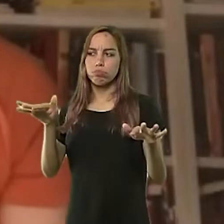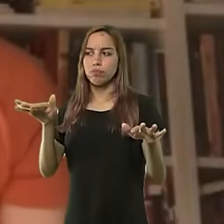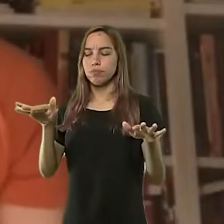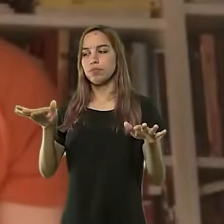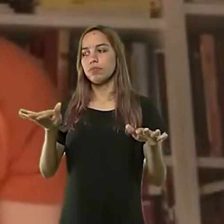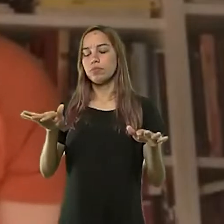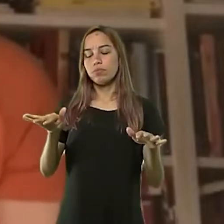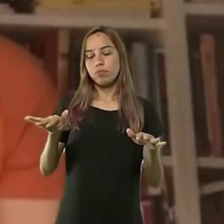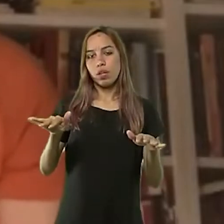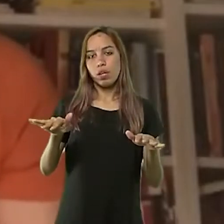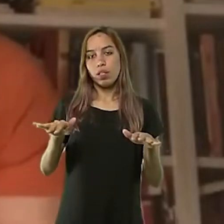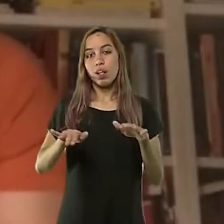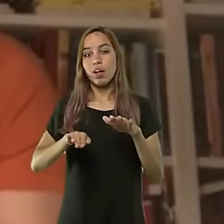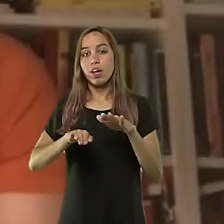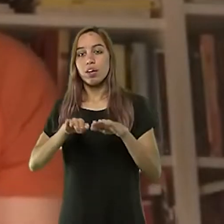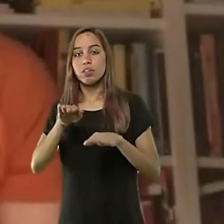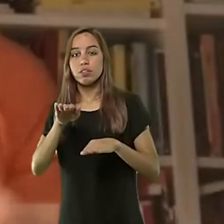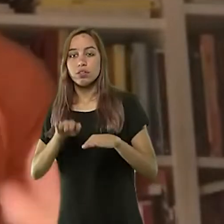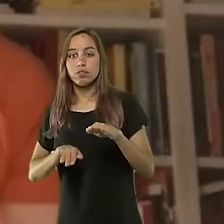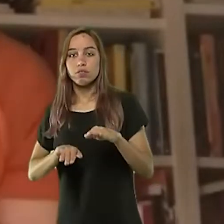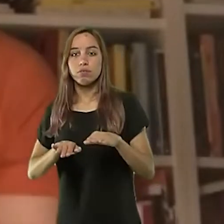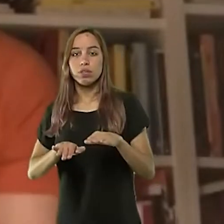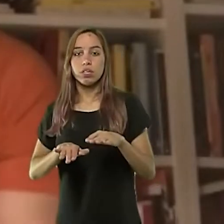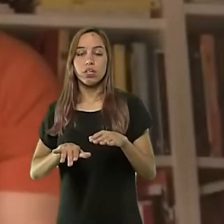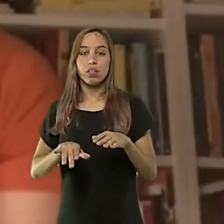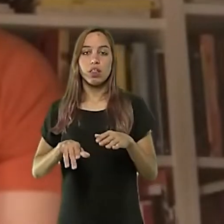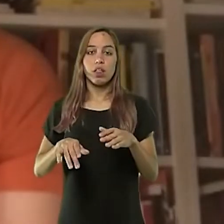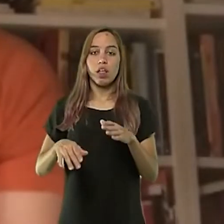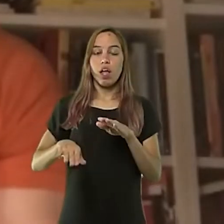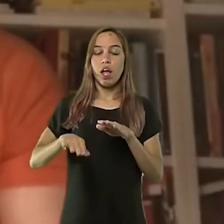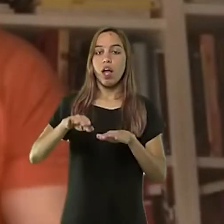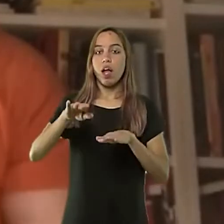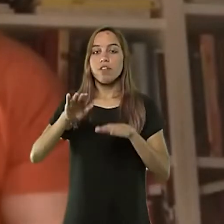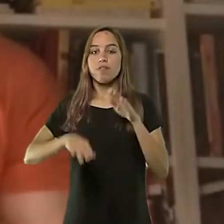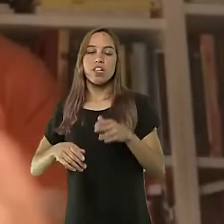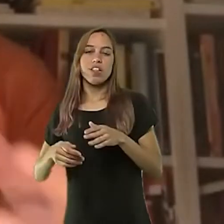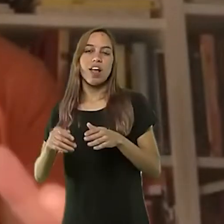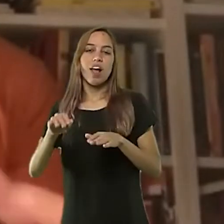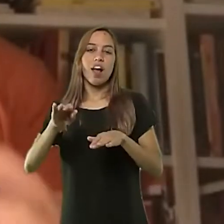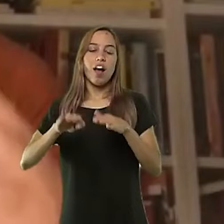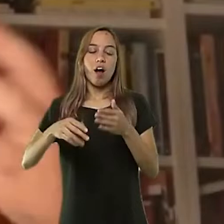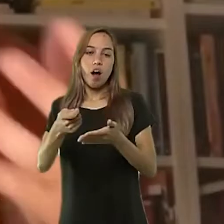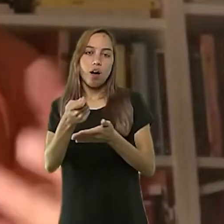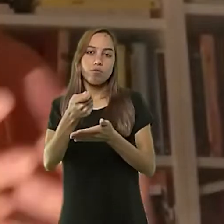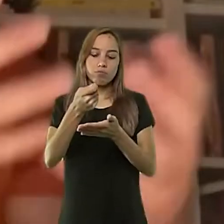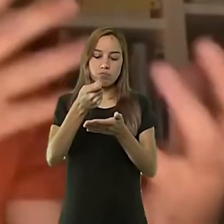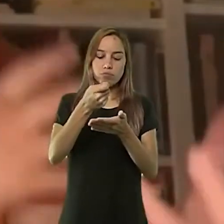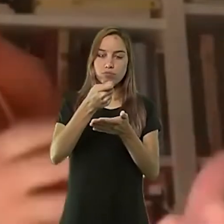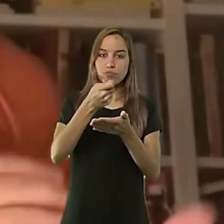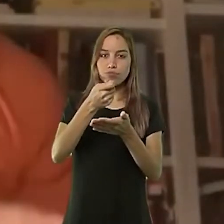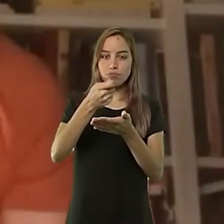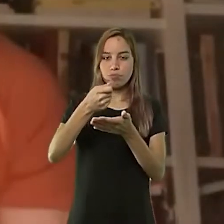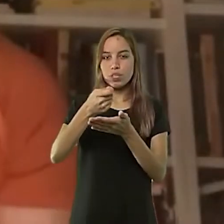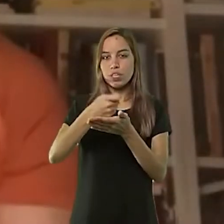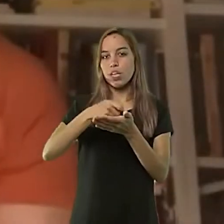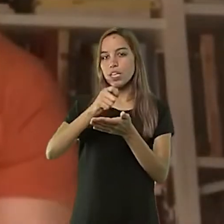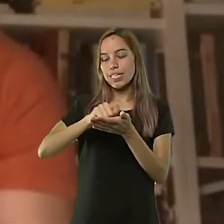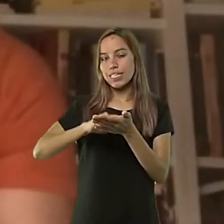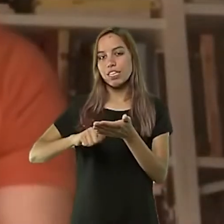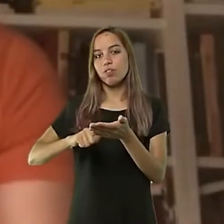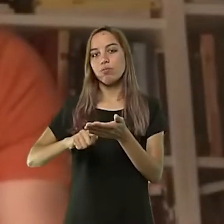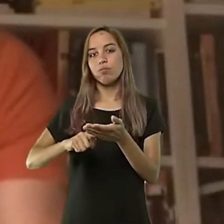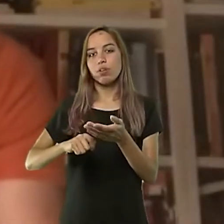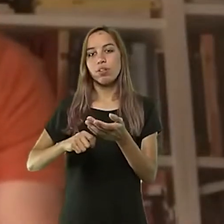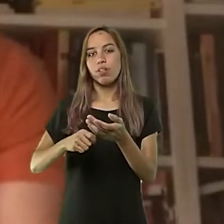muitas vezes os escritores evitam aquelas descrições minuciosas que se fazia na literatura do